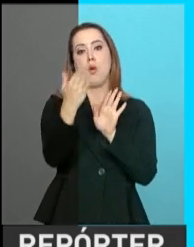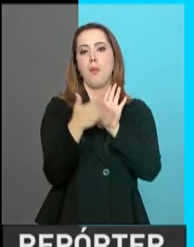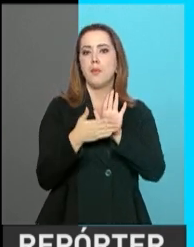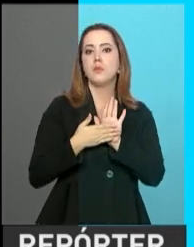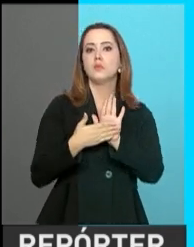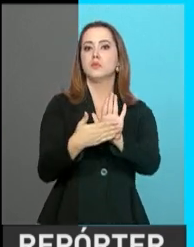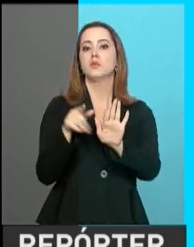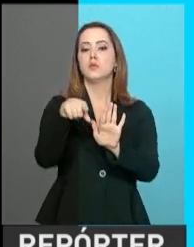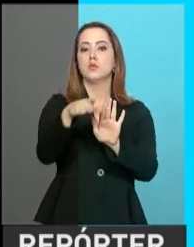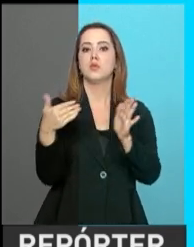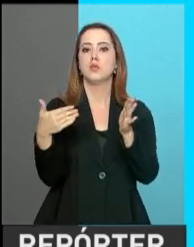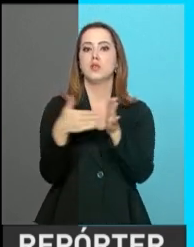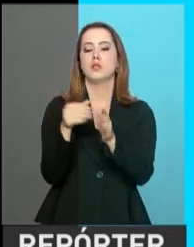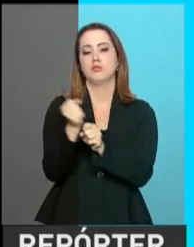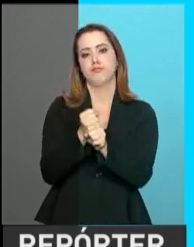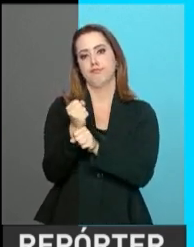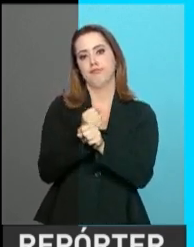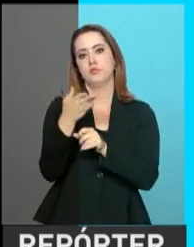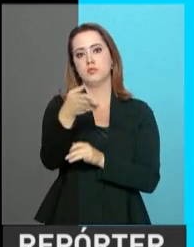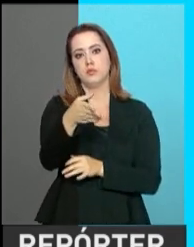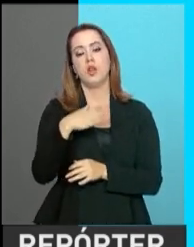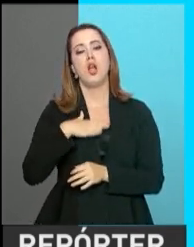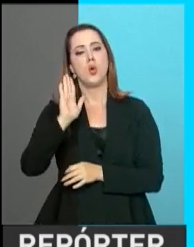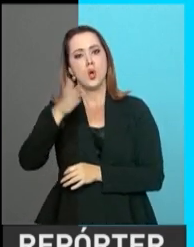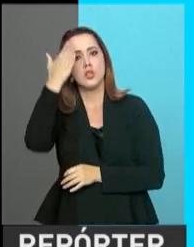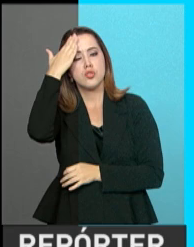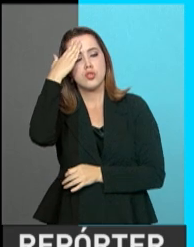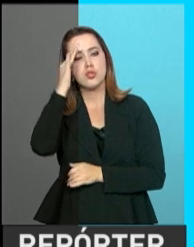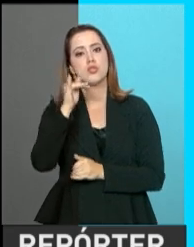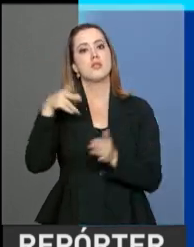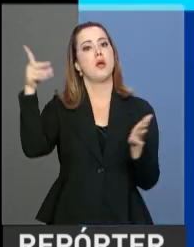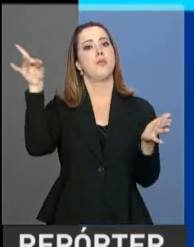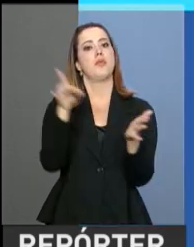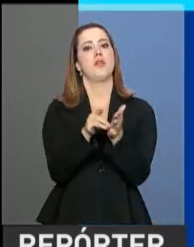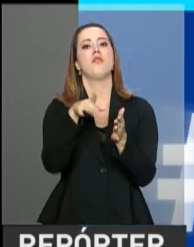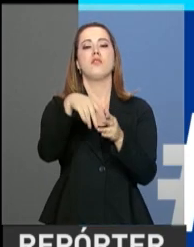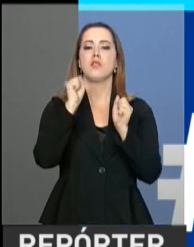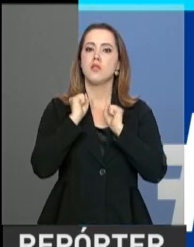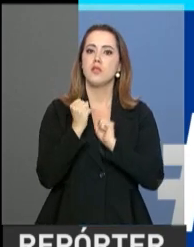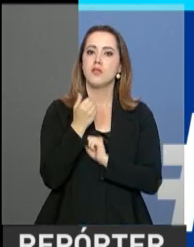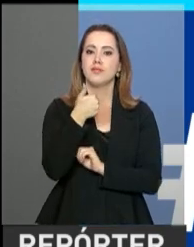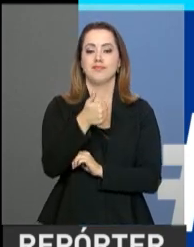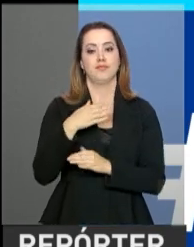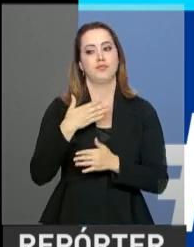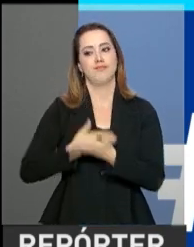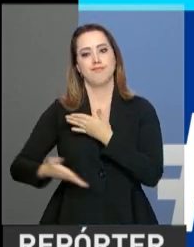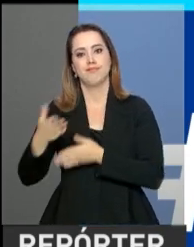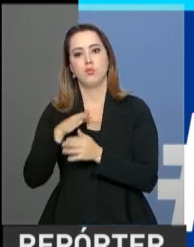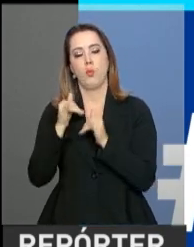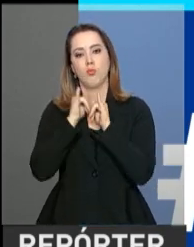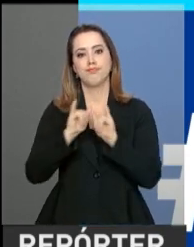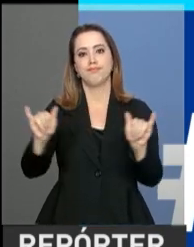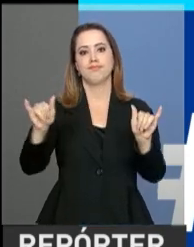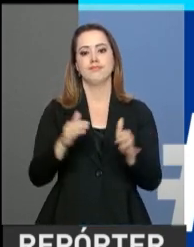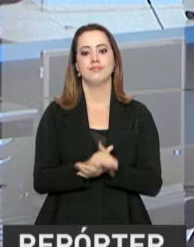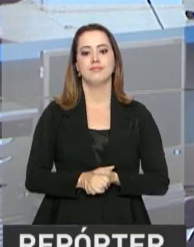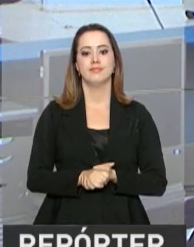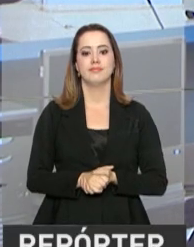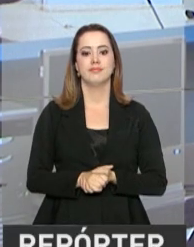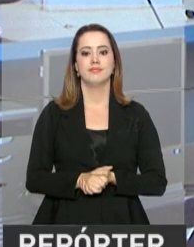ser apresentada até o fim do ano. Agora que você já sabe a verdade, aproveite e compartilhe.